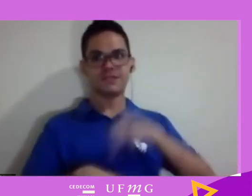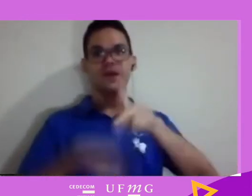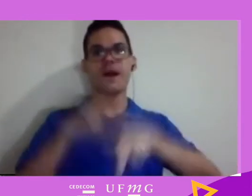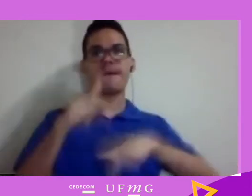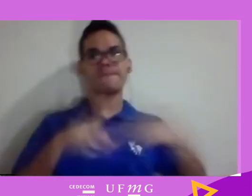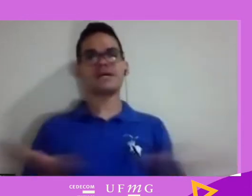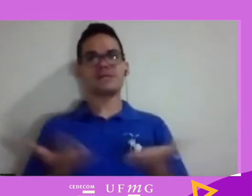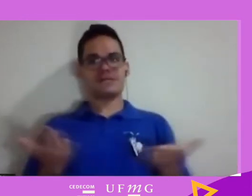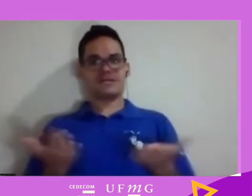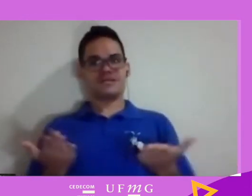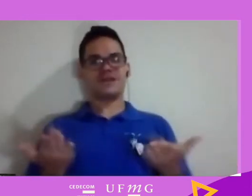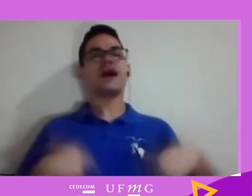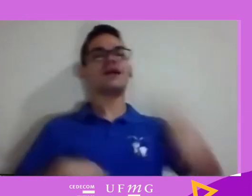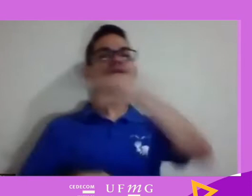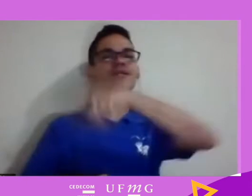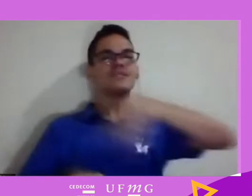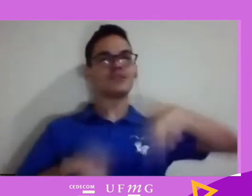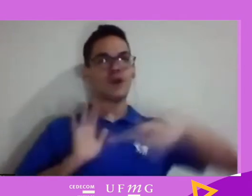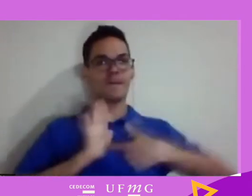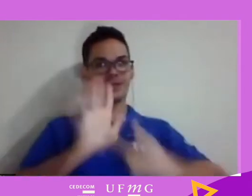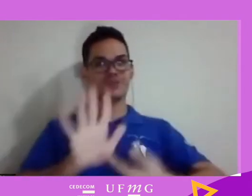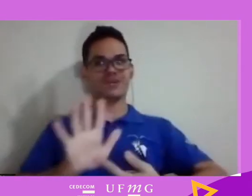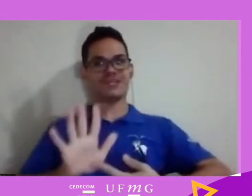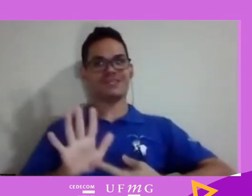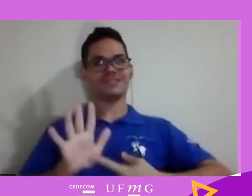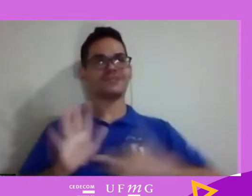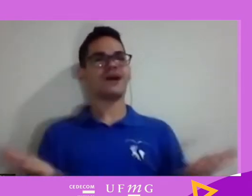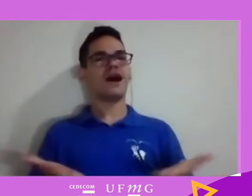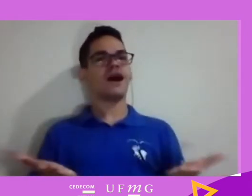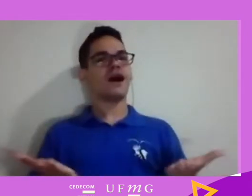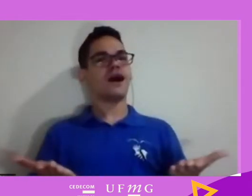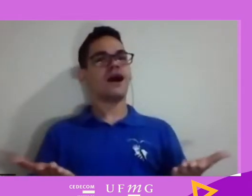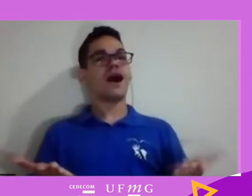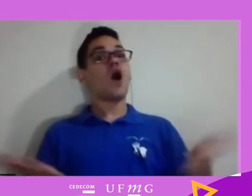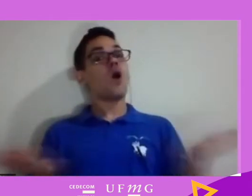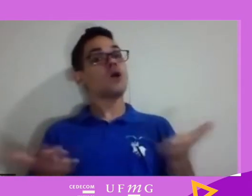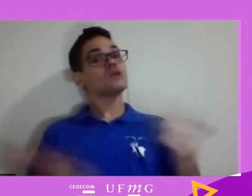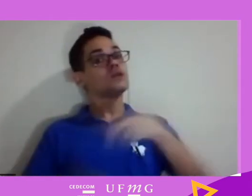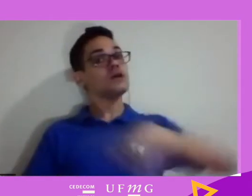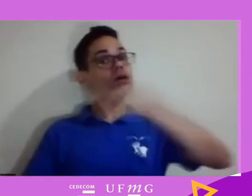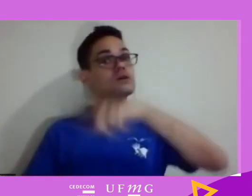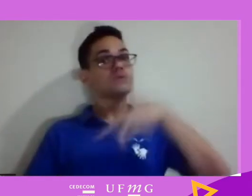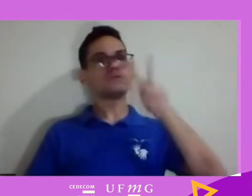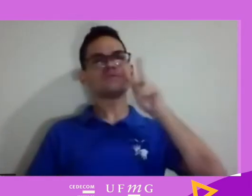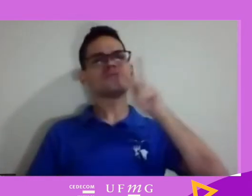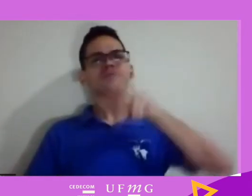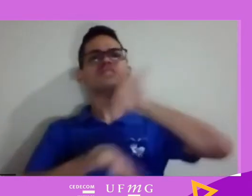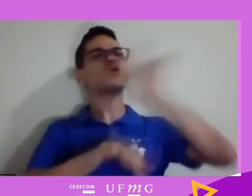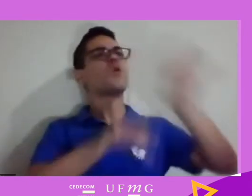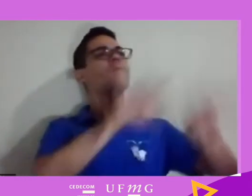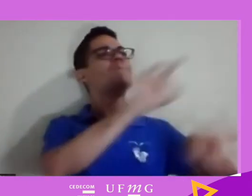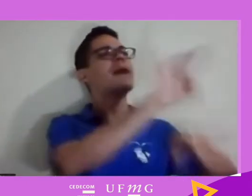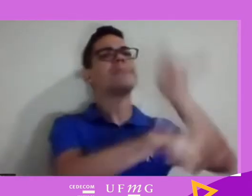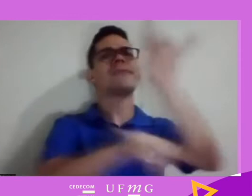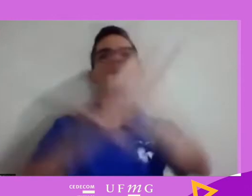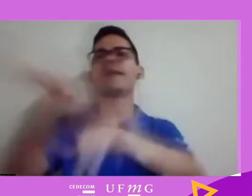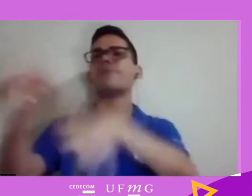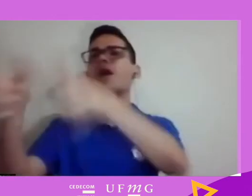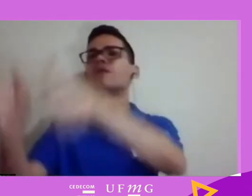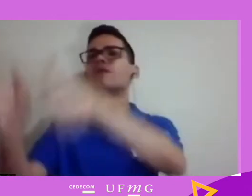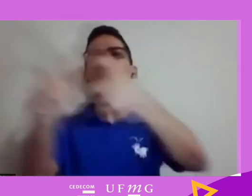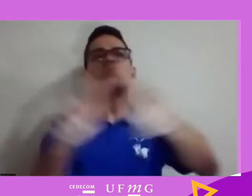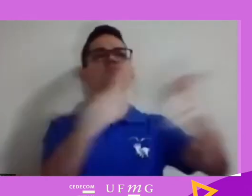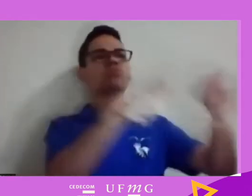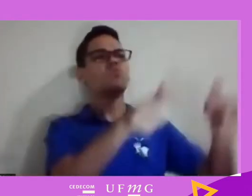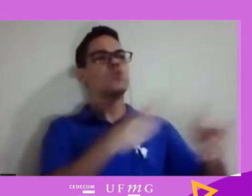você tinha alguns líderes que representavam uma perspectiva global e hoje isso é